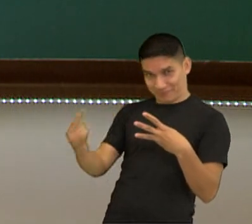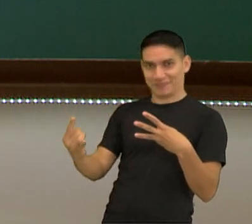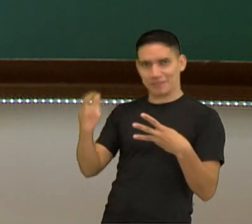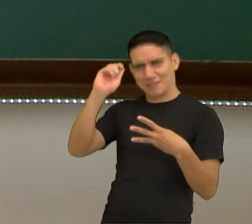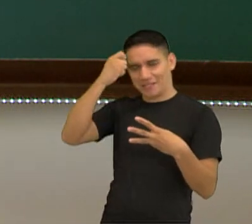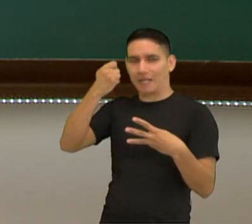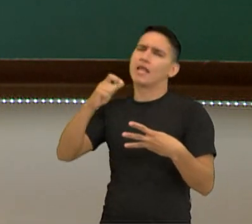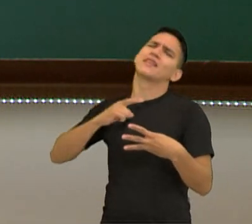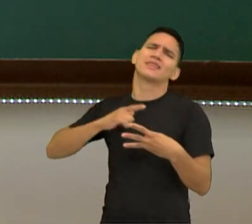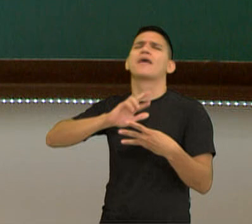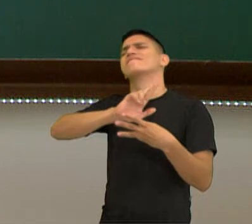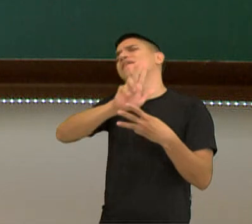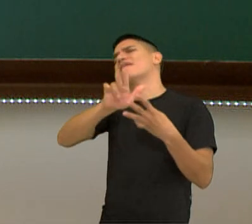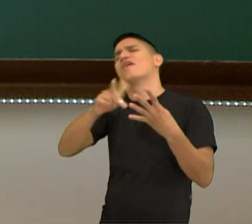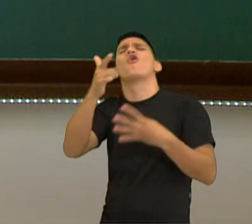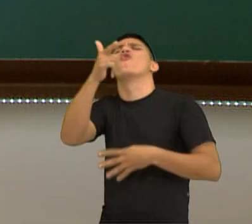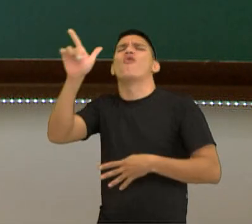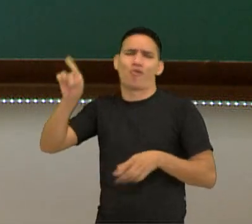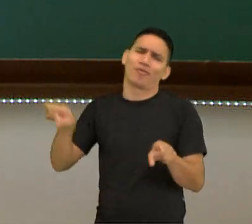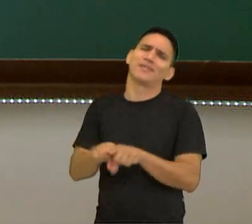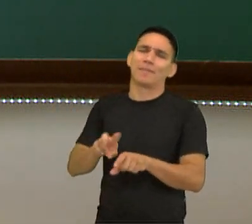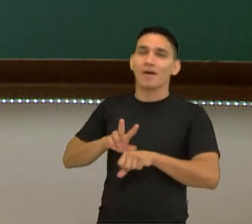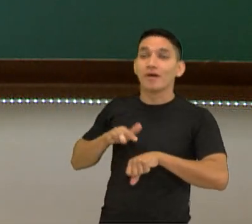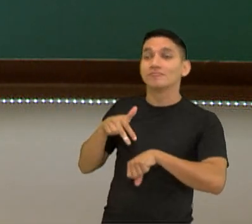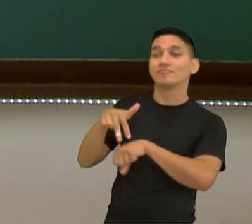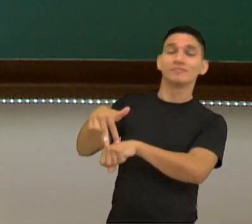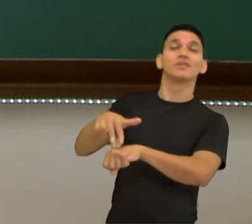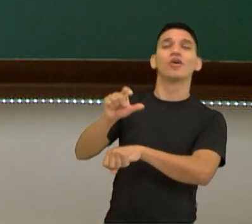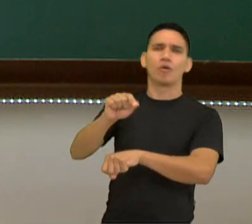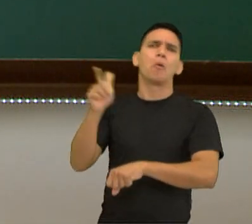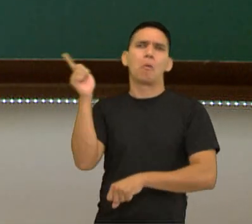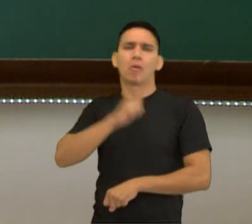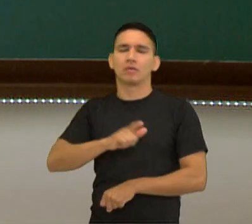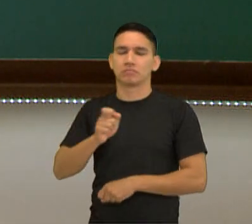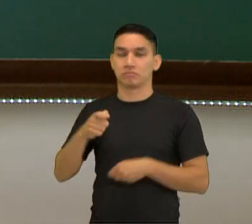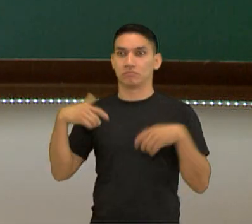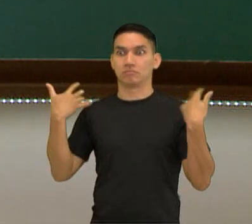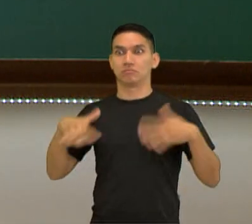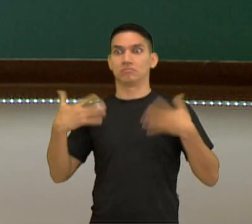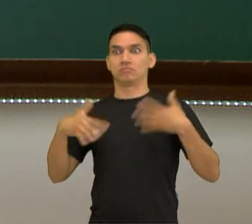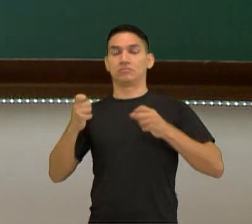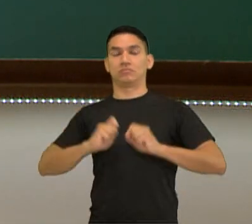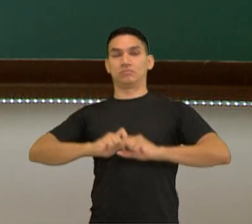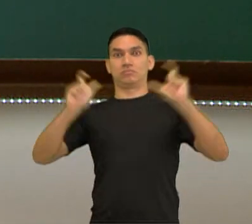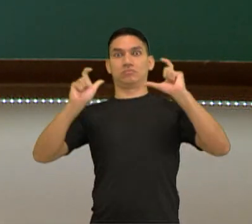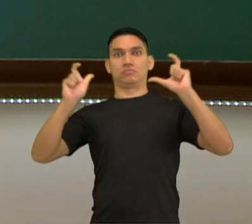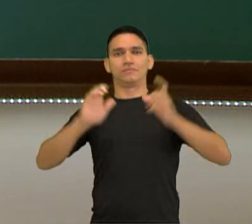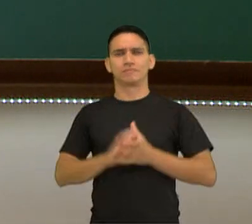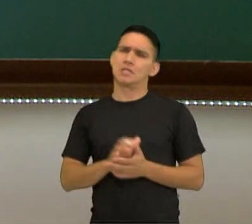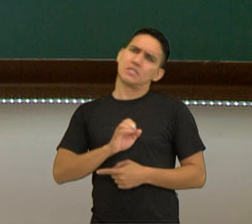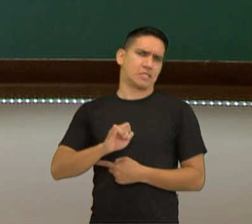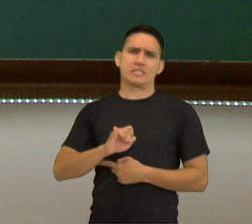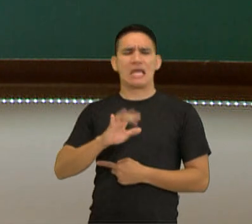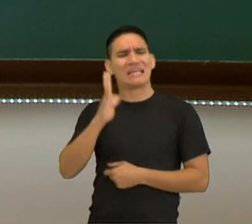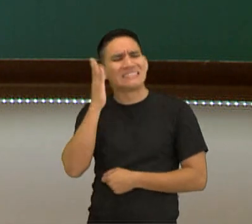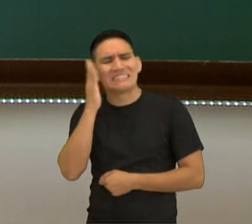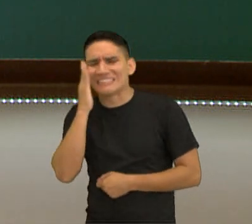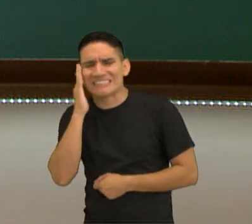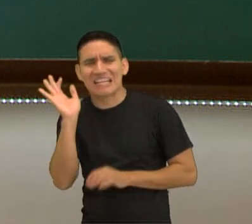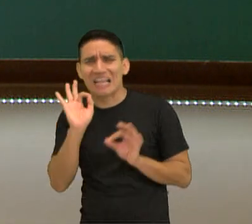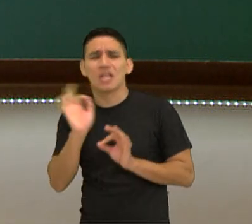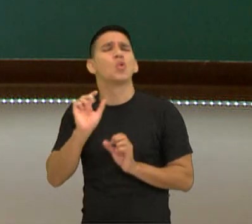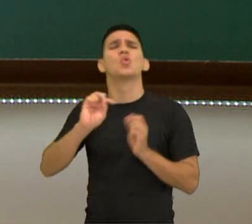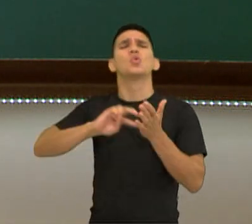Tem várias performances que você pode se impressionar. Para quem não tem muito entendimento do que é